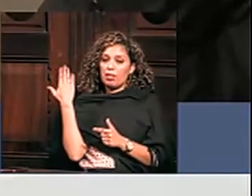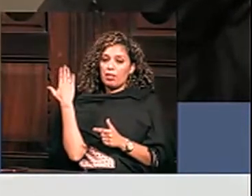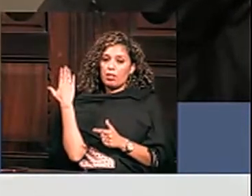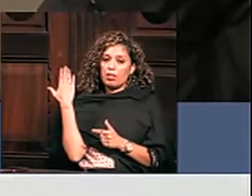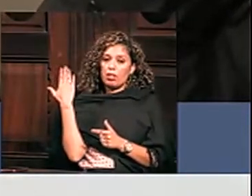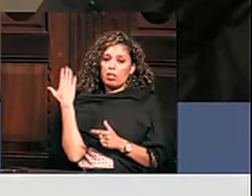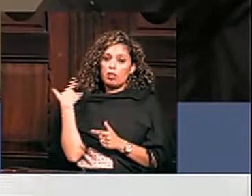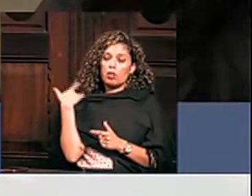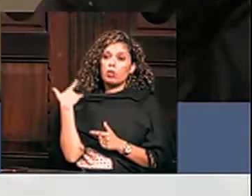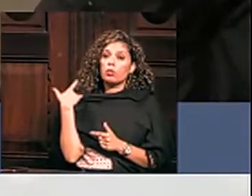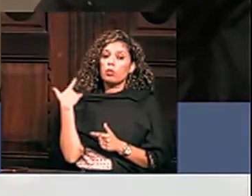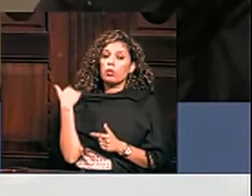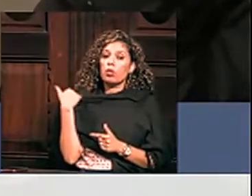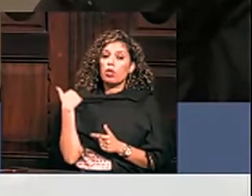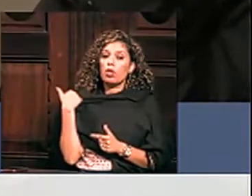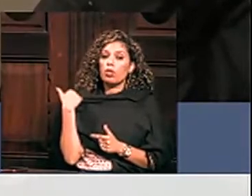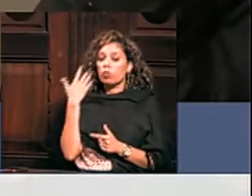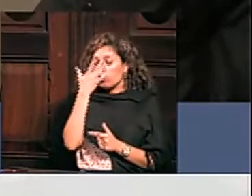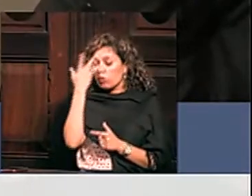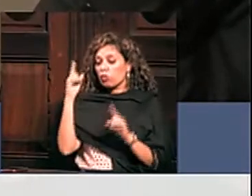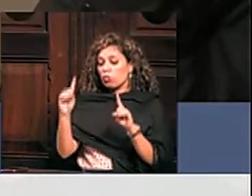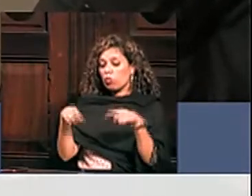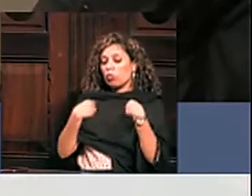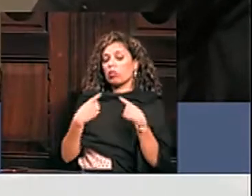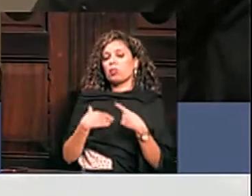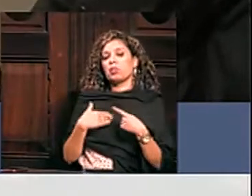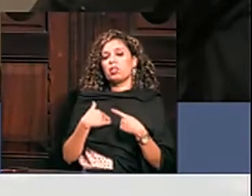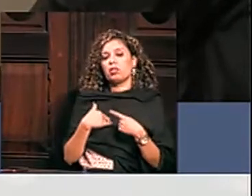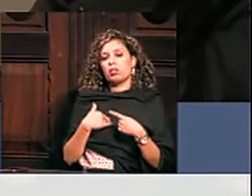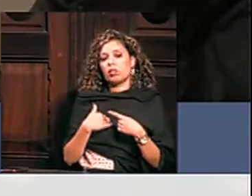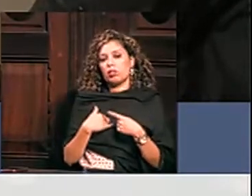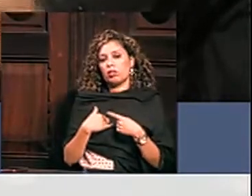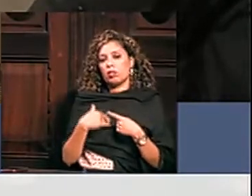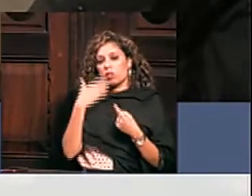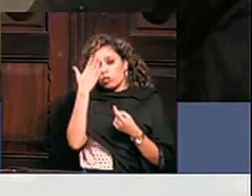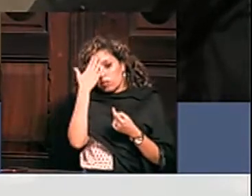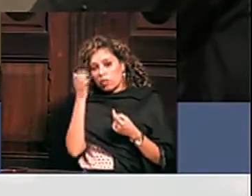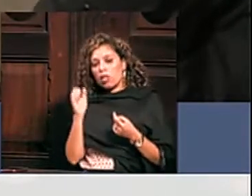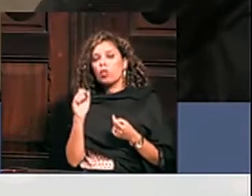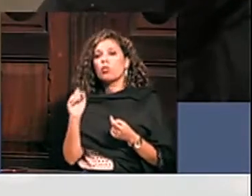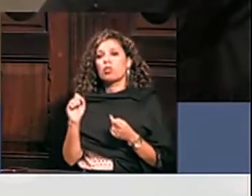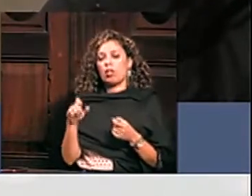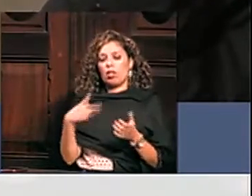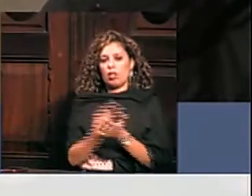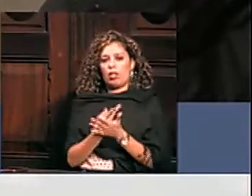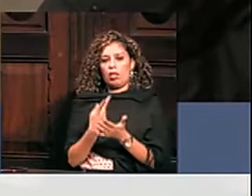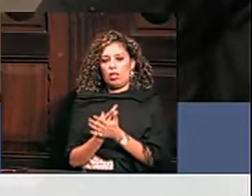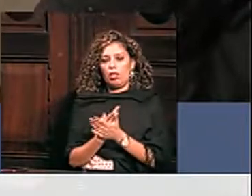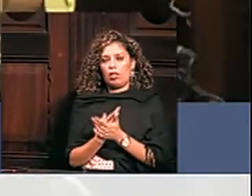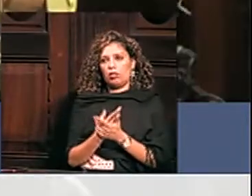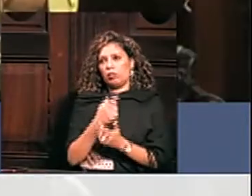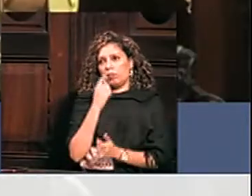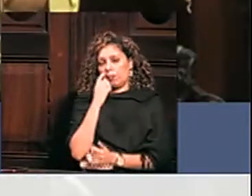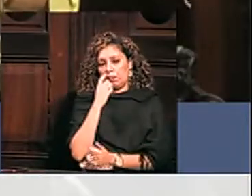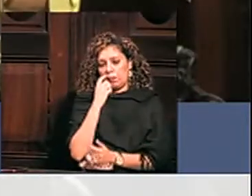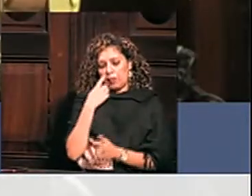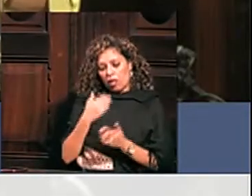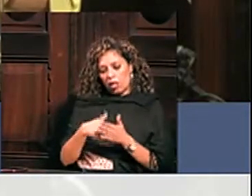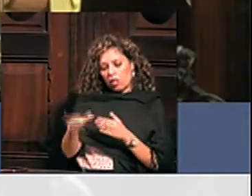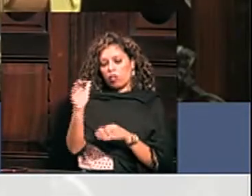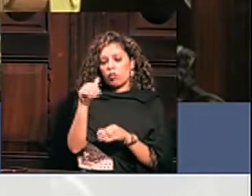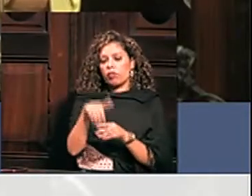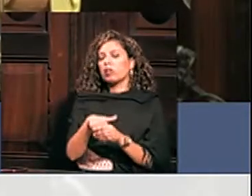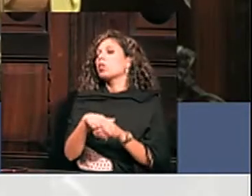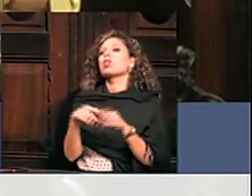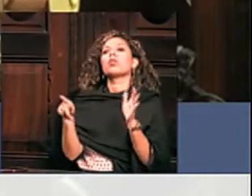estive no serviço ativo e nunca fui anistiado. Sei o que é a dor da injustiça. Vamos votar. Vamos votar favorável? Em votação,